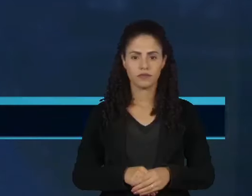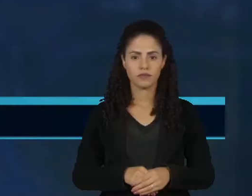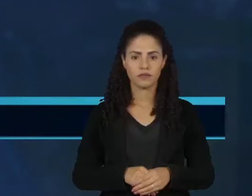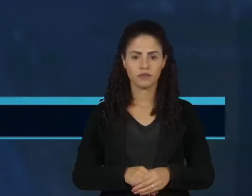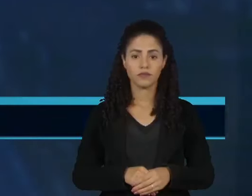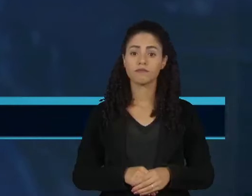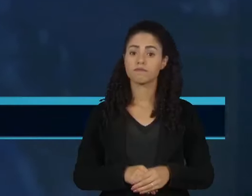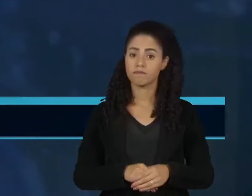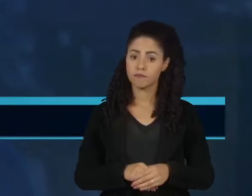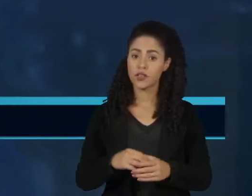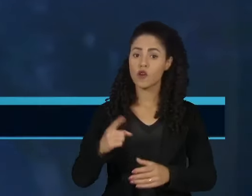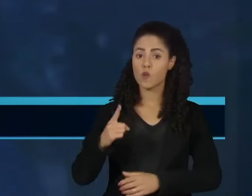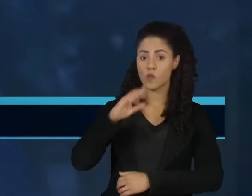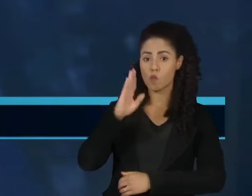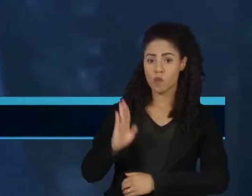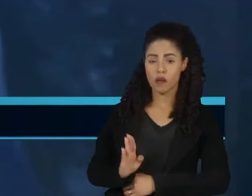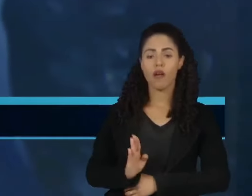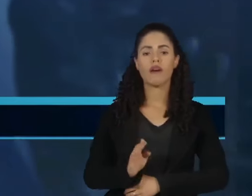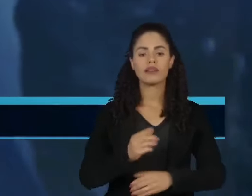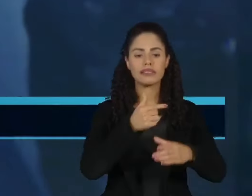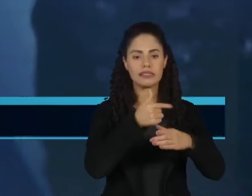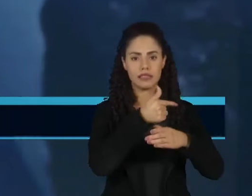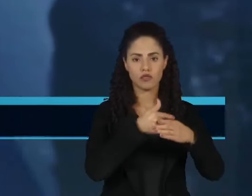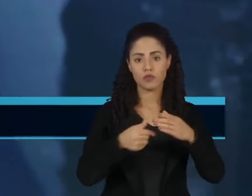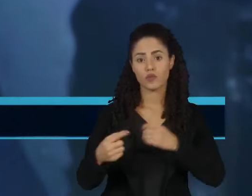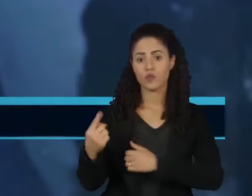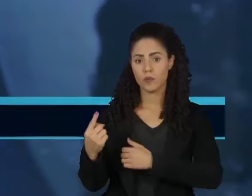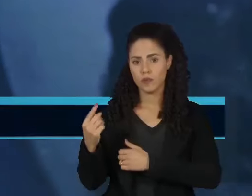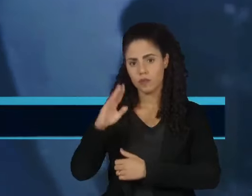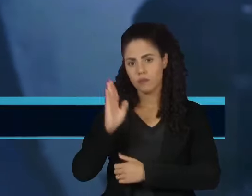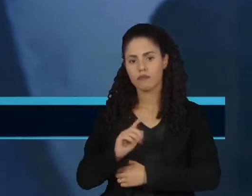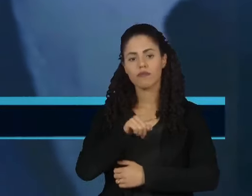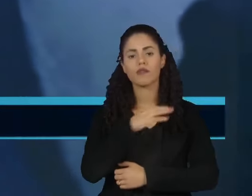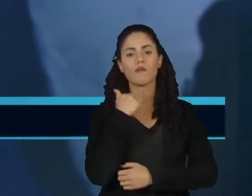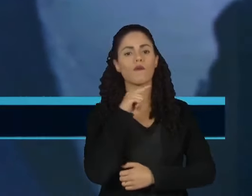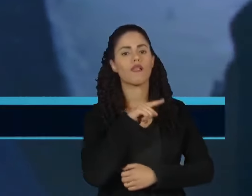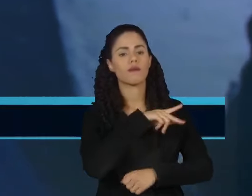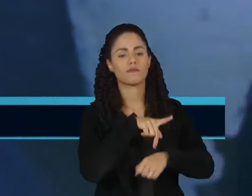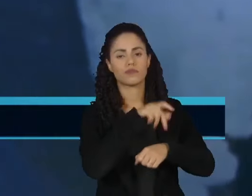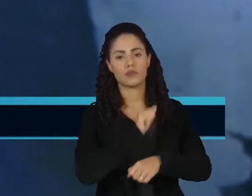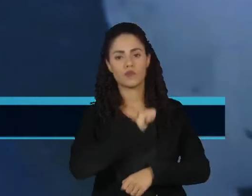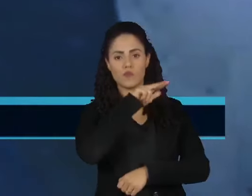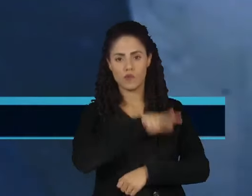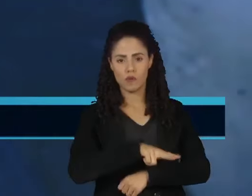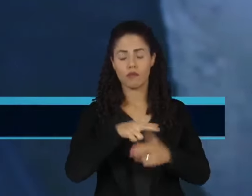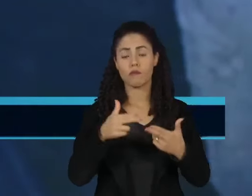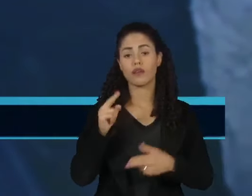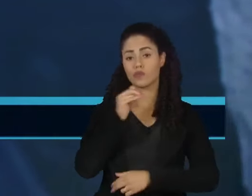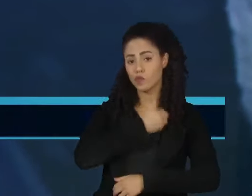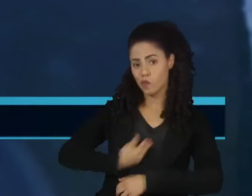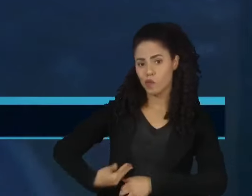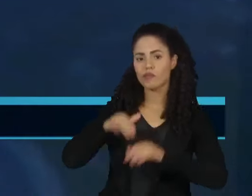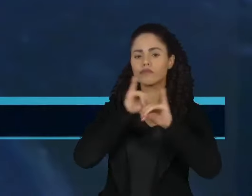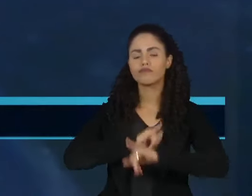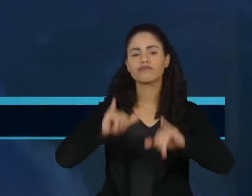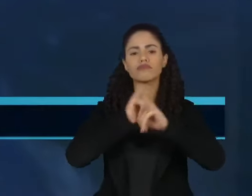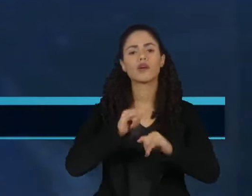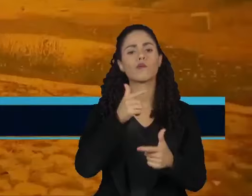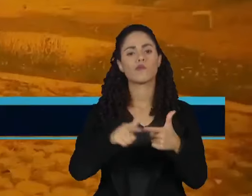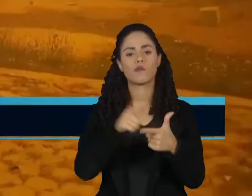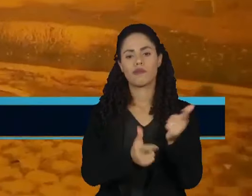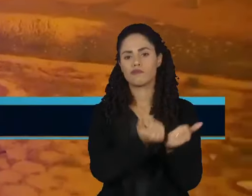Um brasileiro está entre os 7 mortos pelos incêndios florestais em Portugal. O governo decretou o estado de calamidade nas áreas atingidas pelo